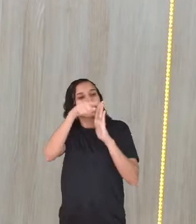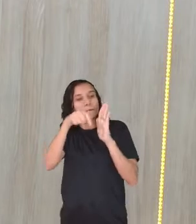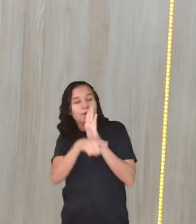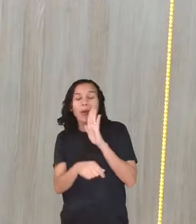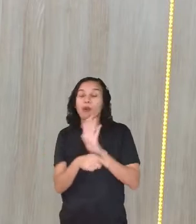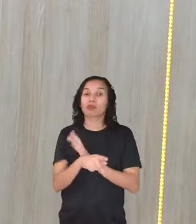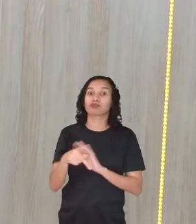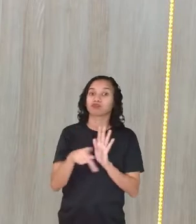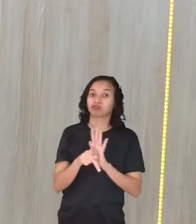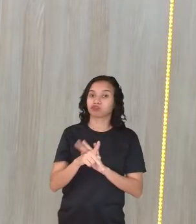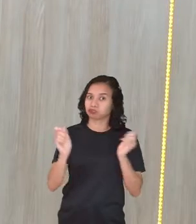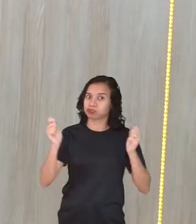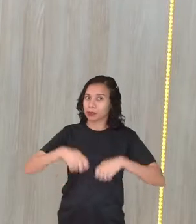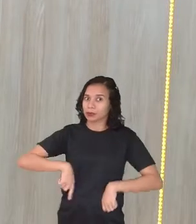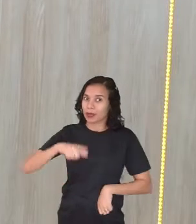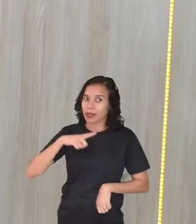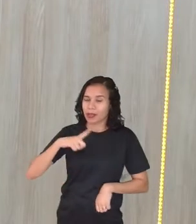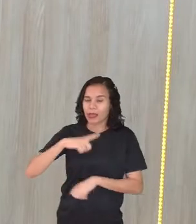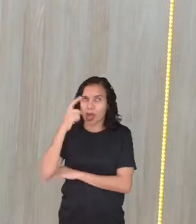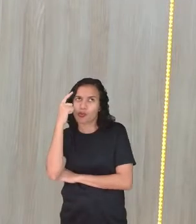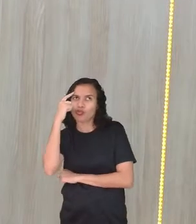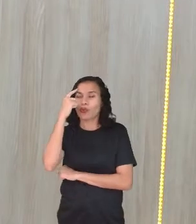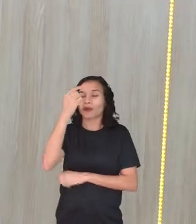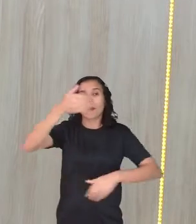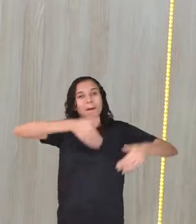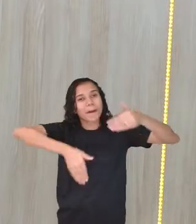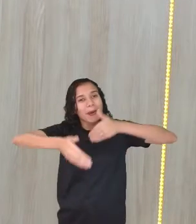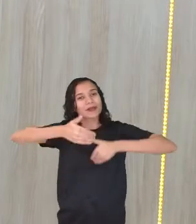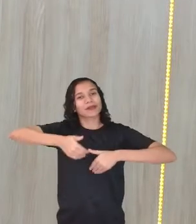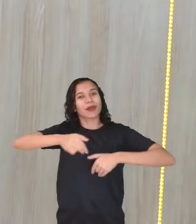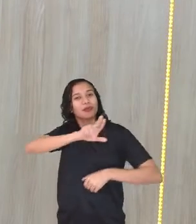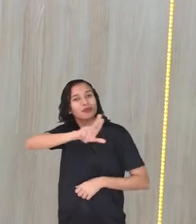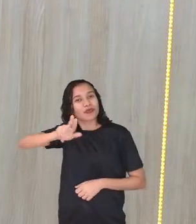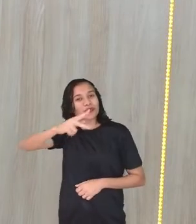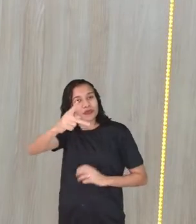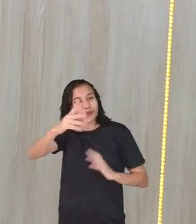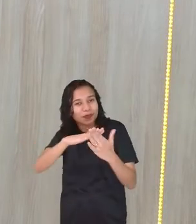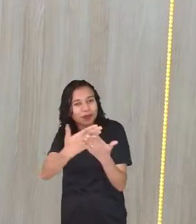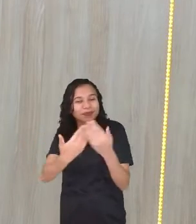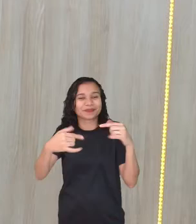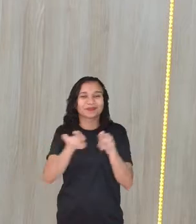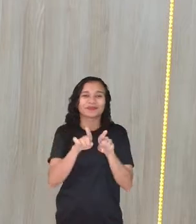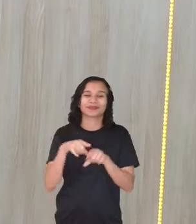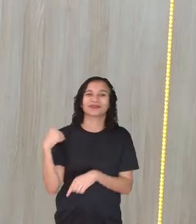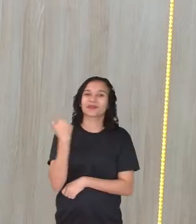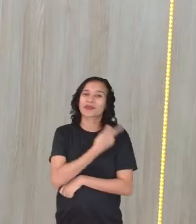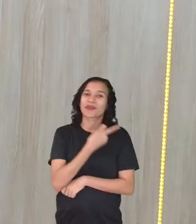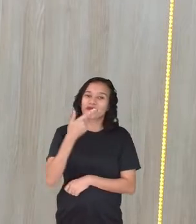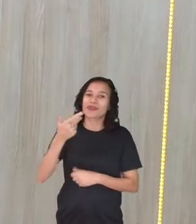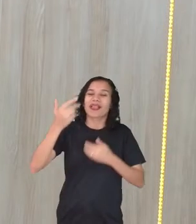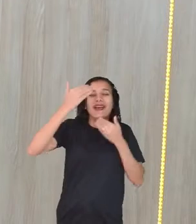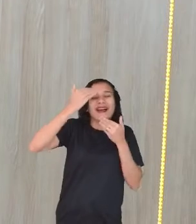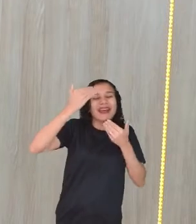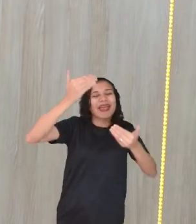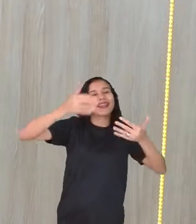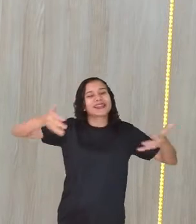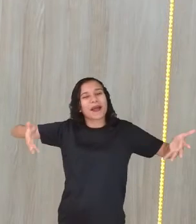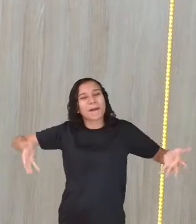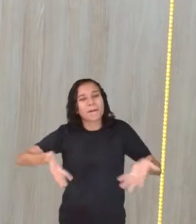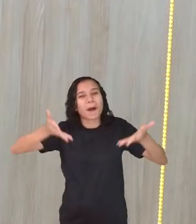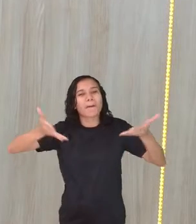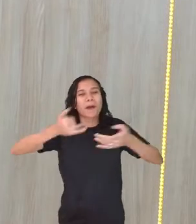questionamentos, fazendo perguntas, dizendo o nome da escola de vocês, para a gente poder falar aqui e agradecer o incentivo que